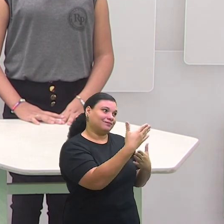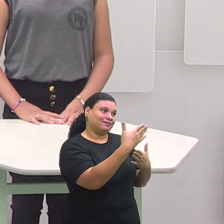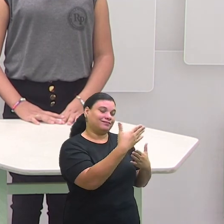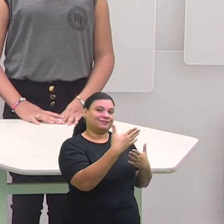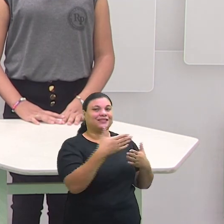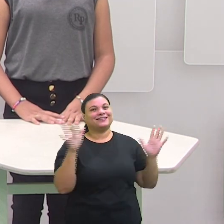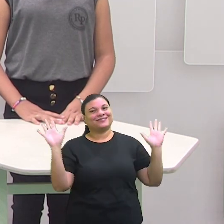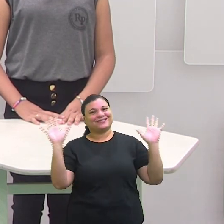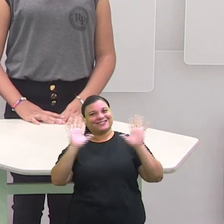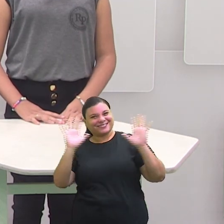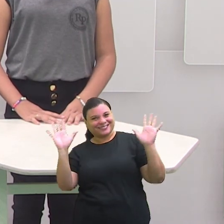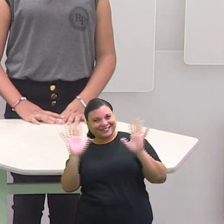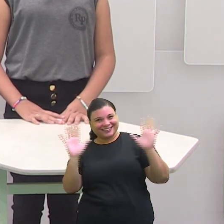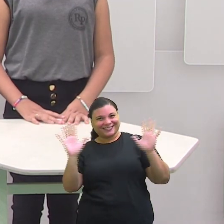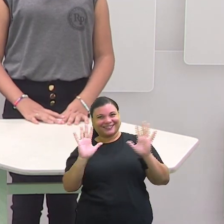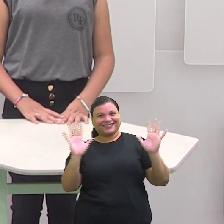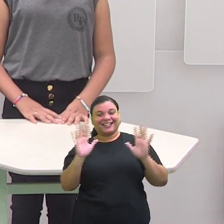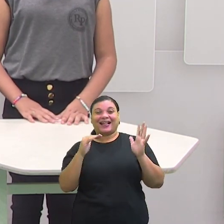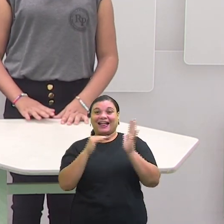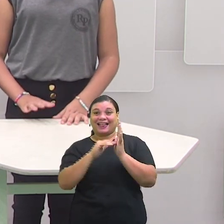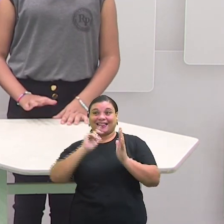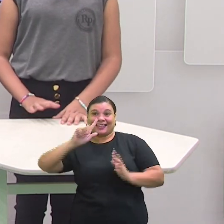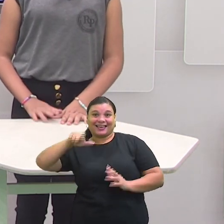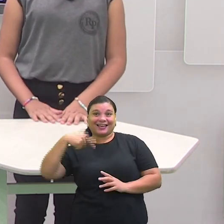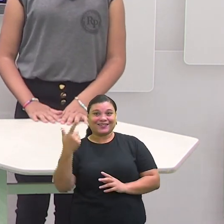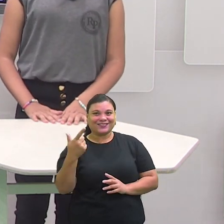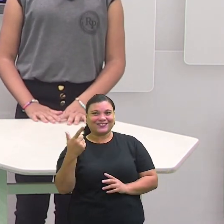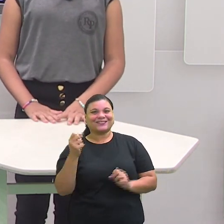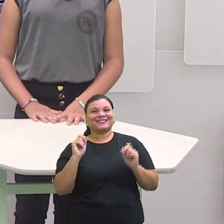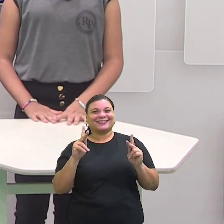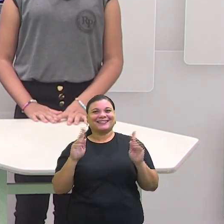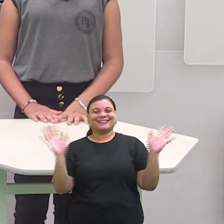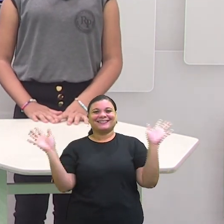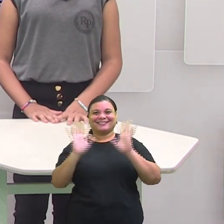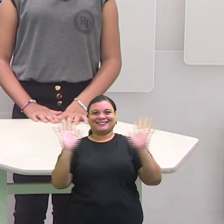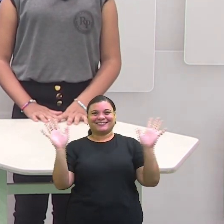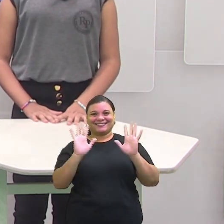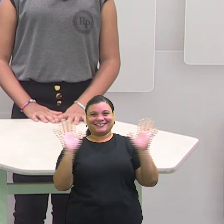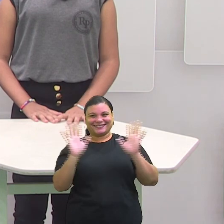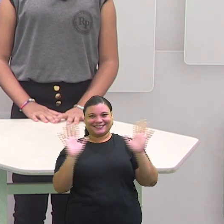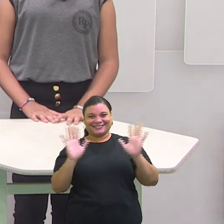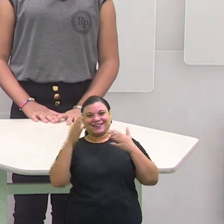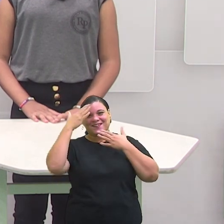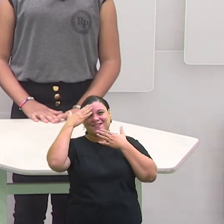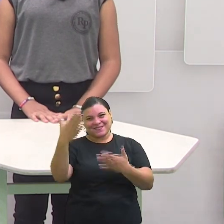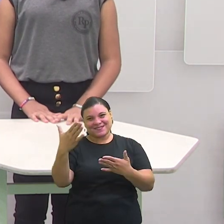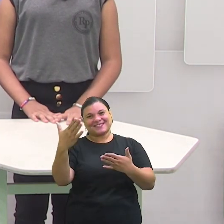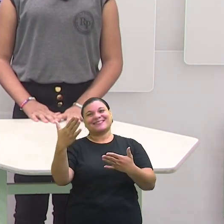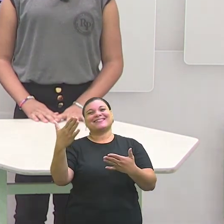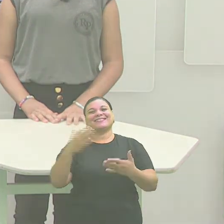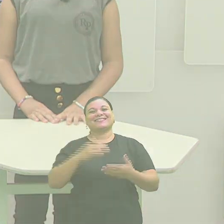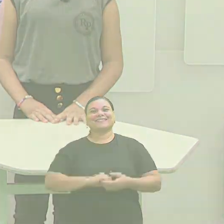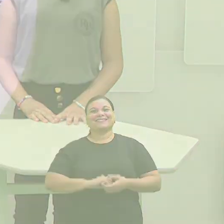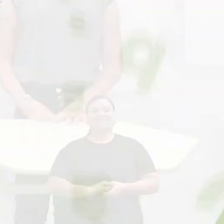Até a próxima, tá? Tchau, tchau para vocês. Valeu, gente. Muito obrigada.